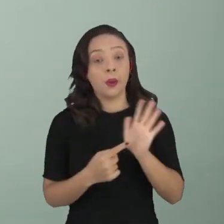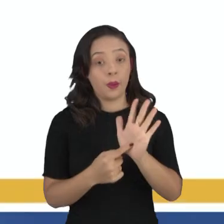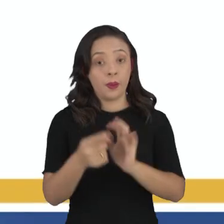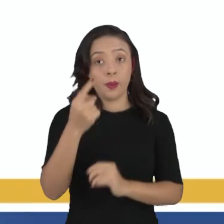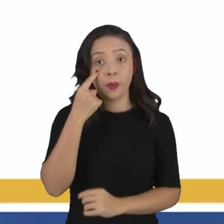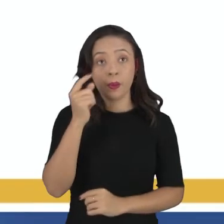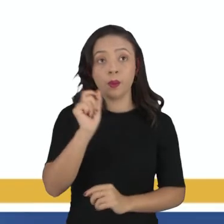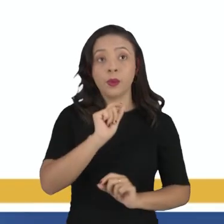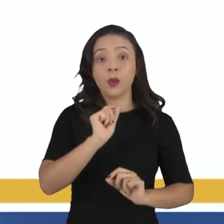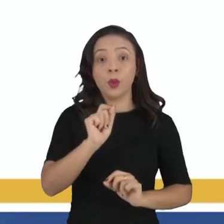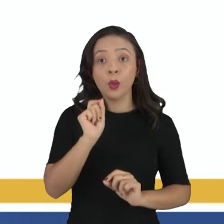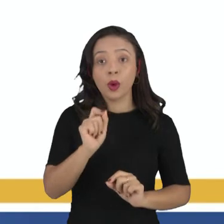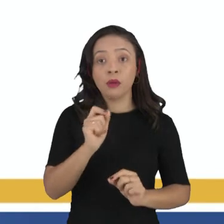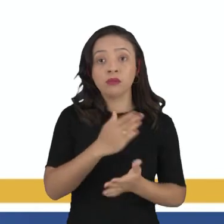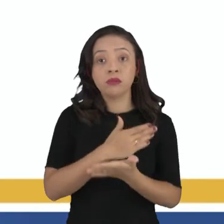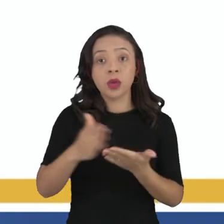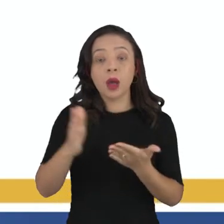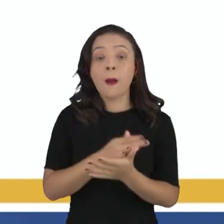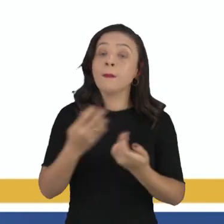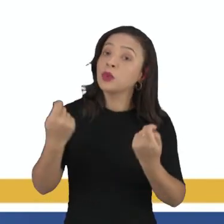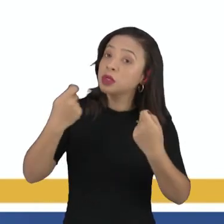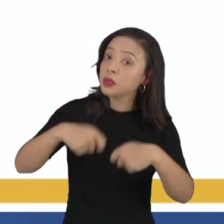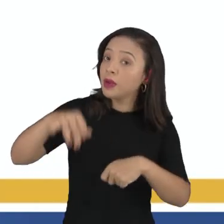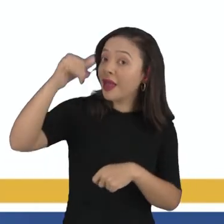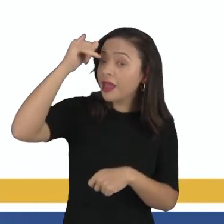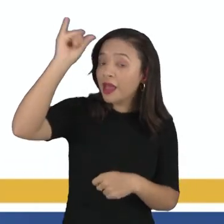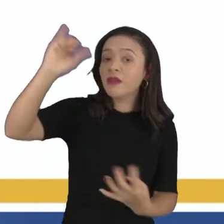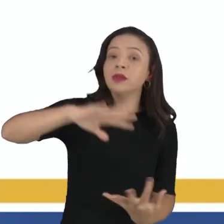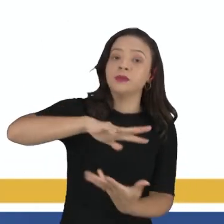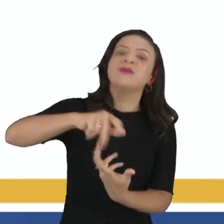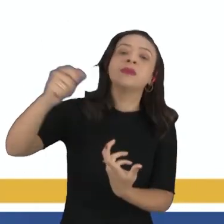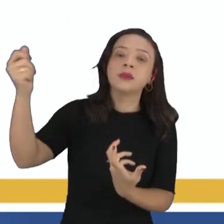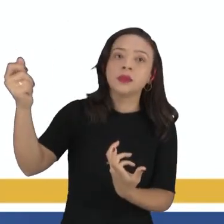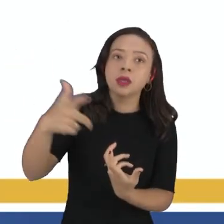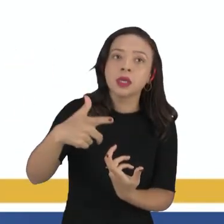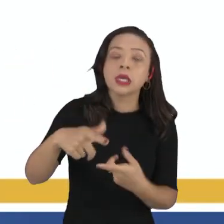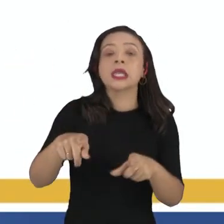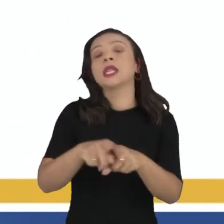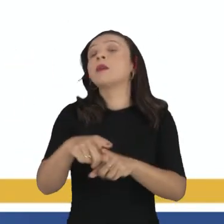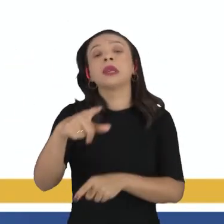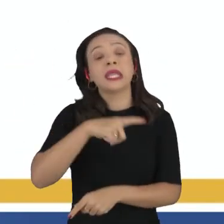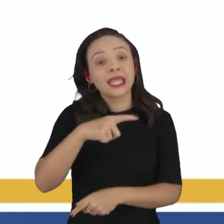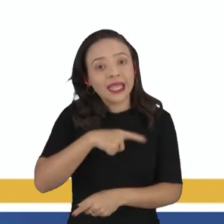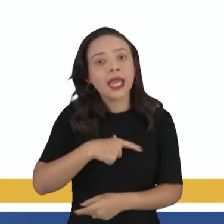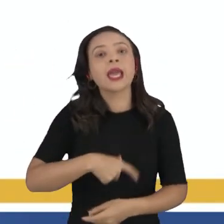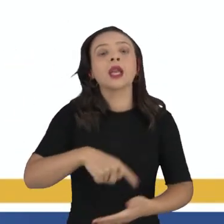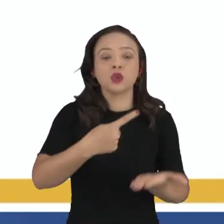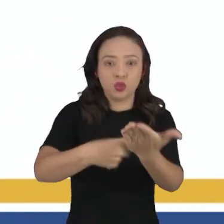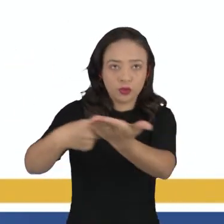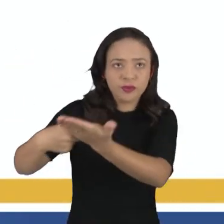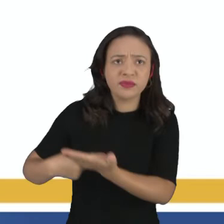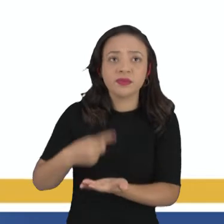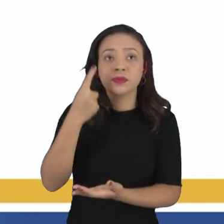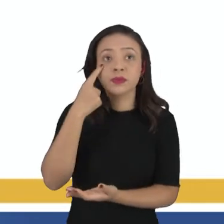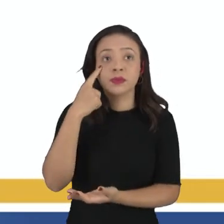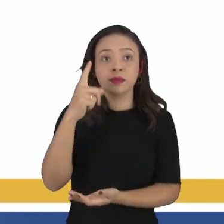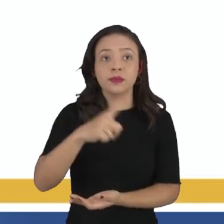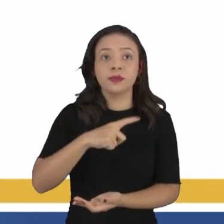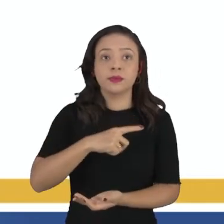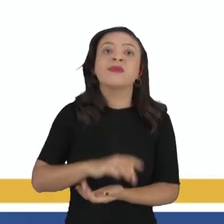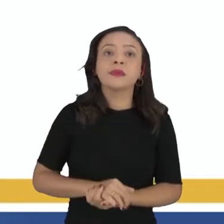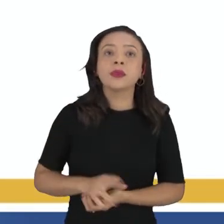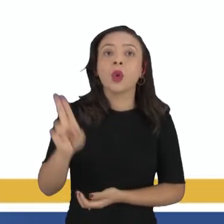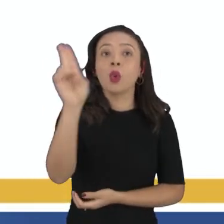né, algumas ações que podem frear o aquecimento global, que inclusive estão presentes em muitos desses acordos, tá? Nós temos ali